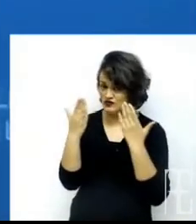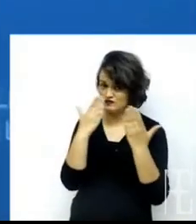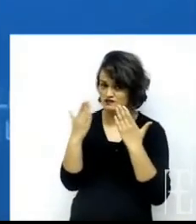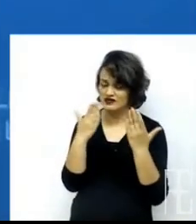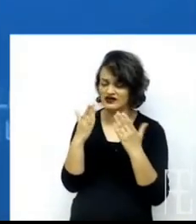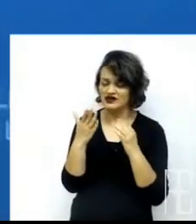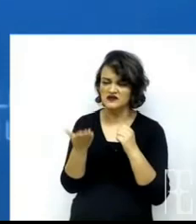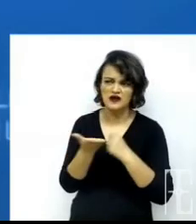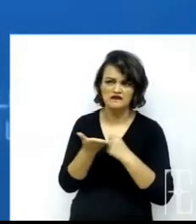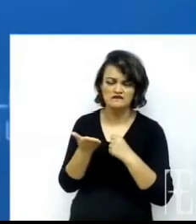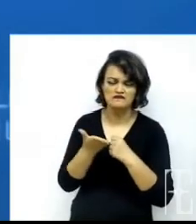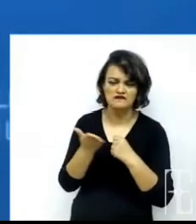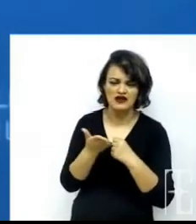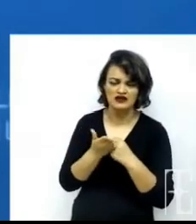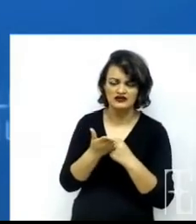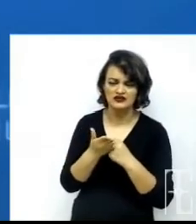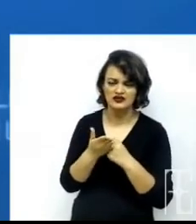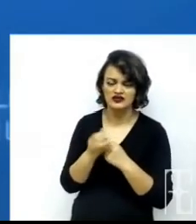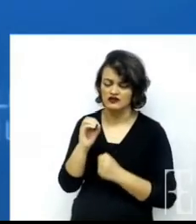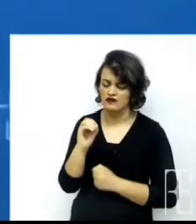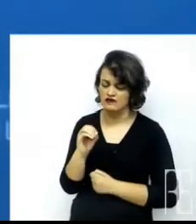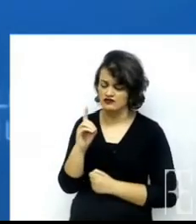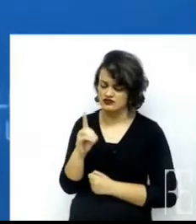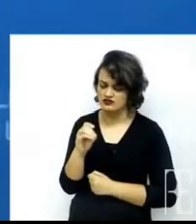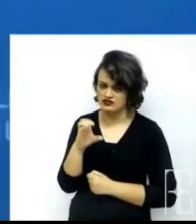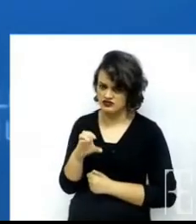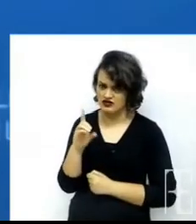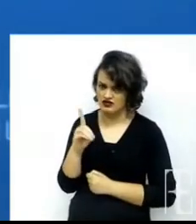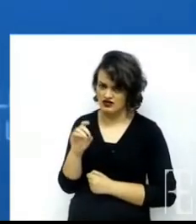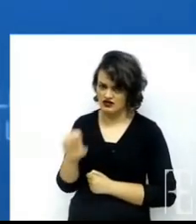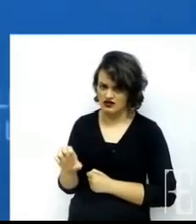a média da OCDE, de